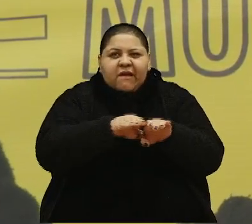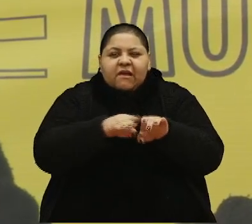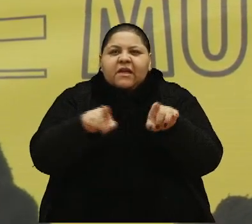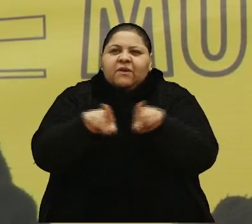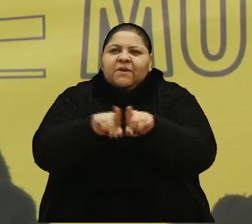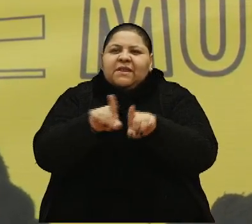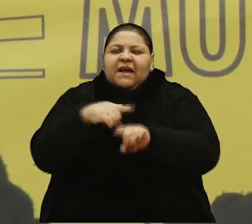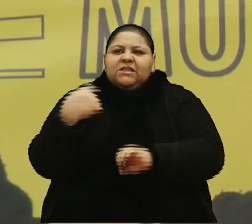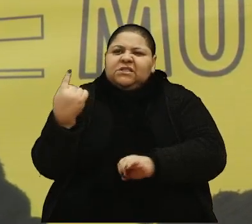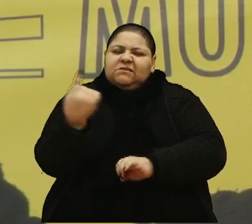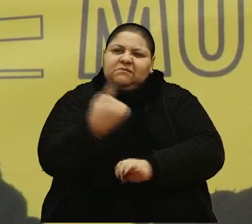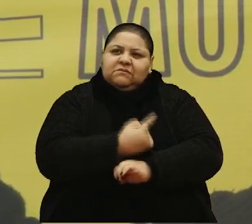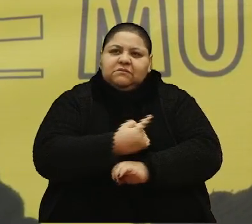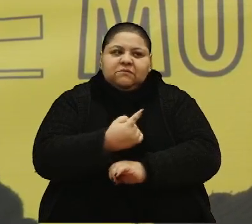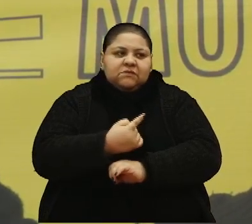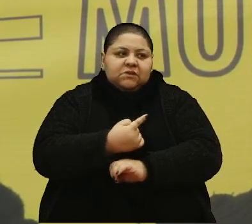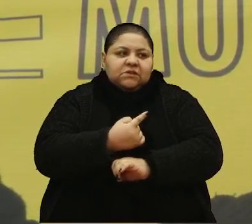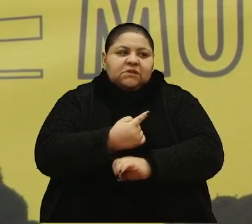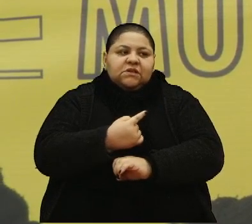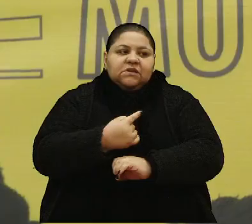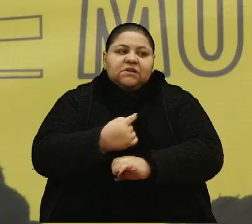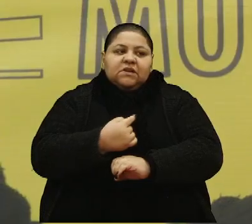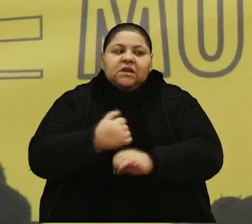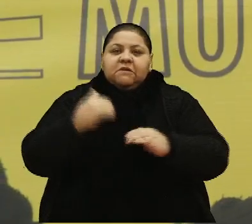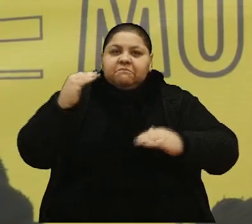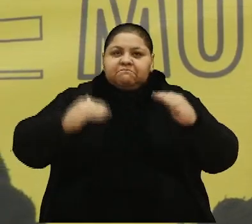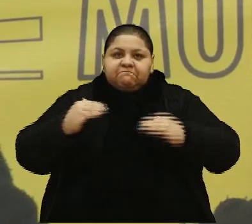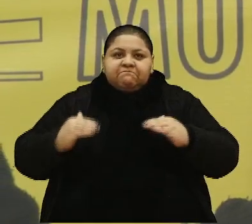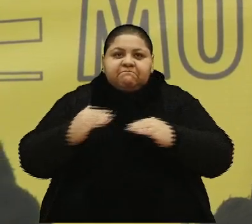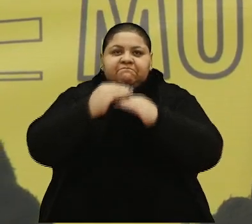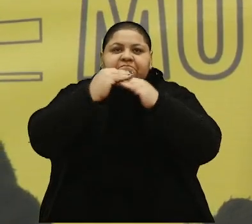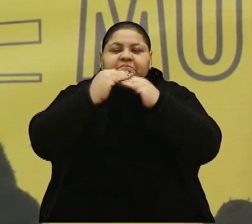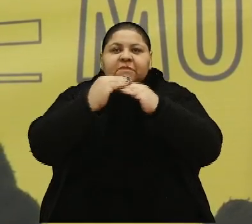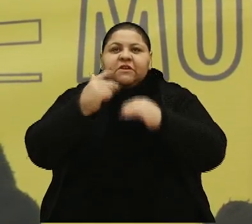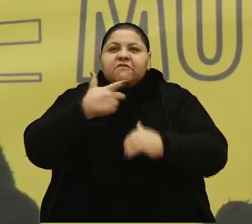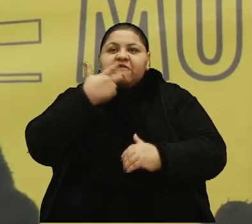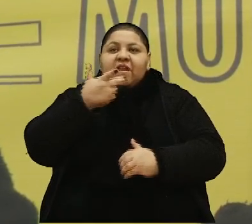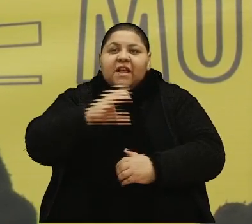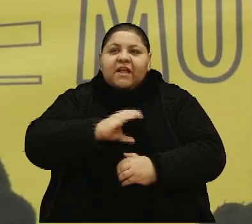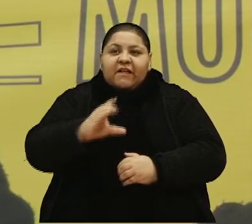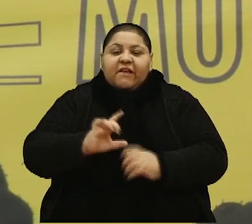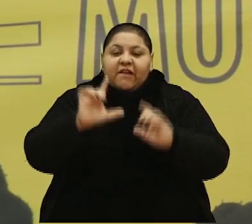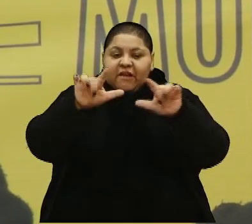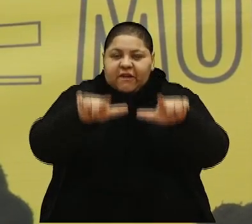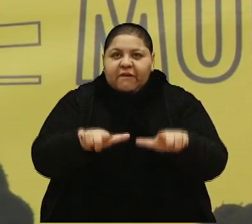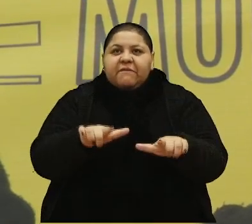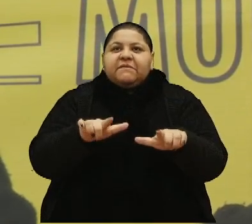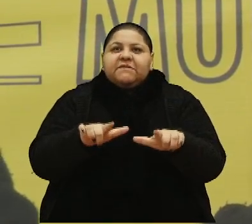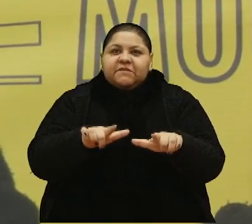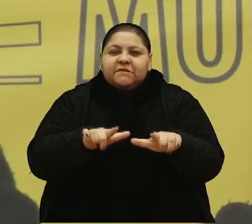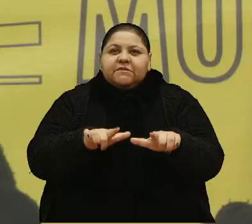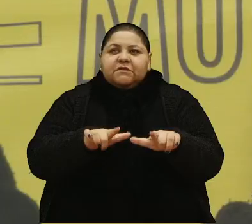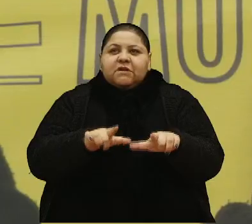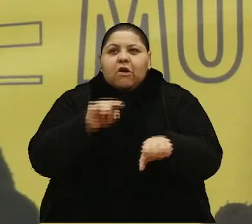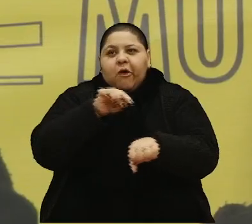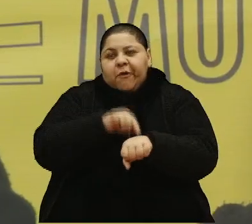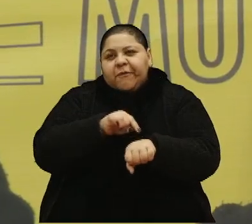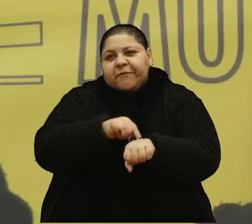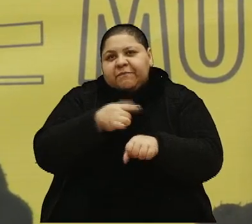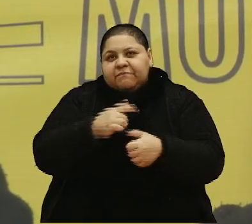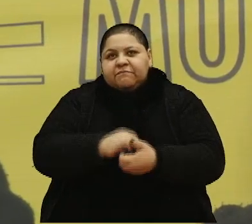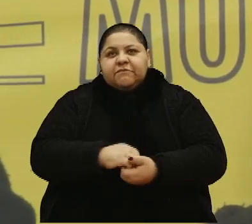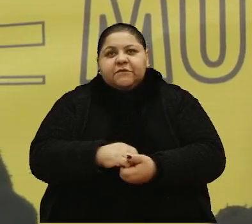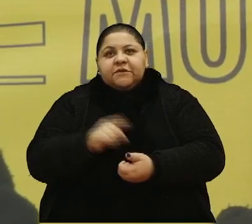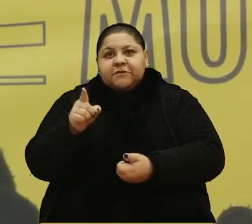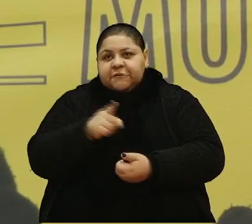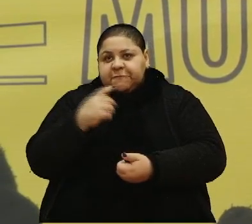atrás, né? Então, poder falar sobre a coordenadoria que eu estava locado até um tempo é